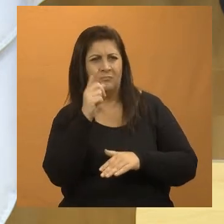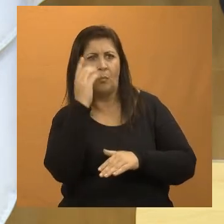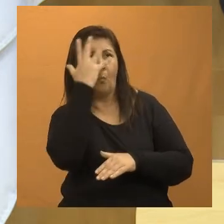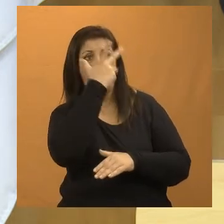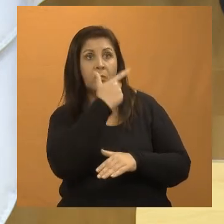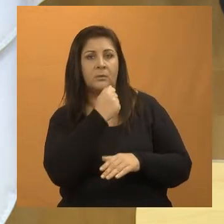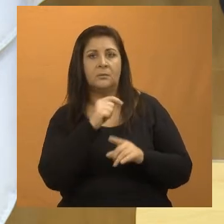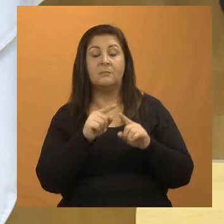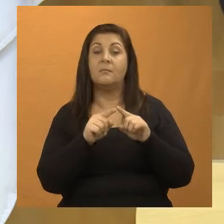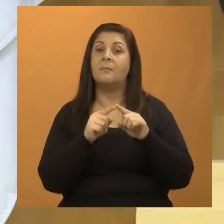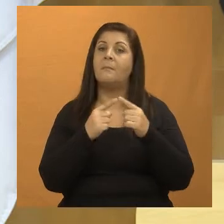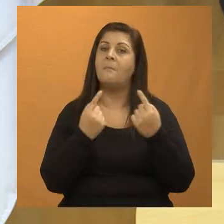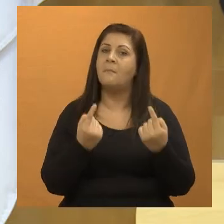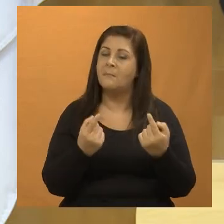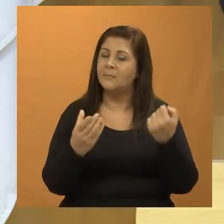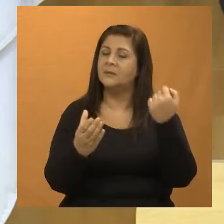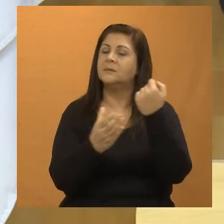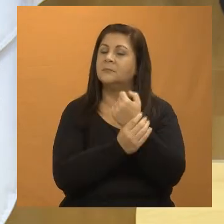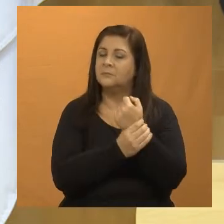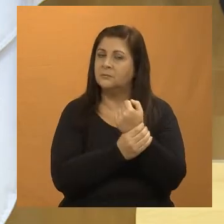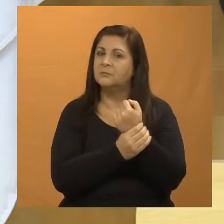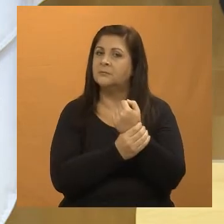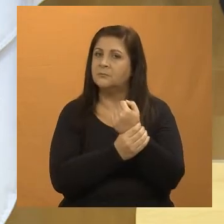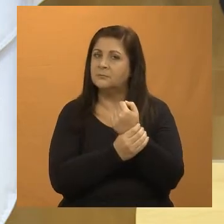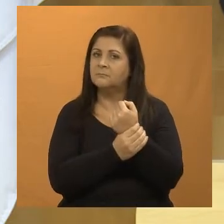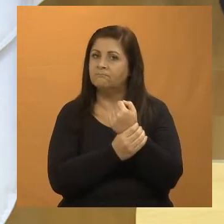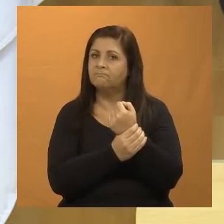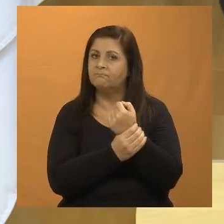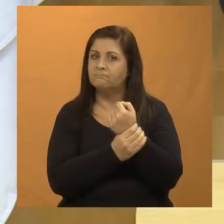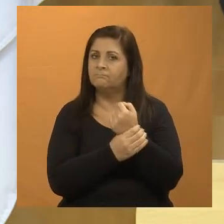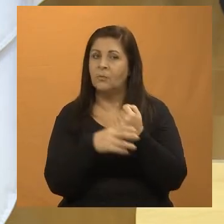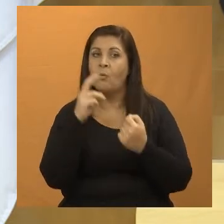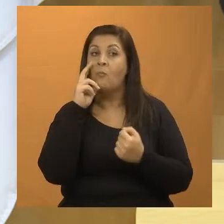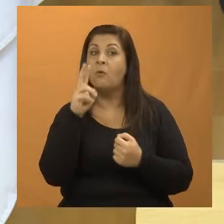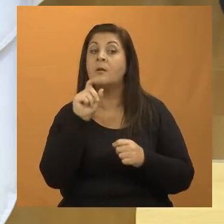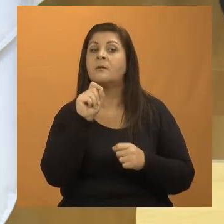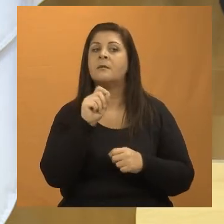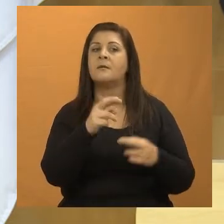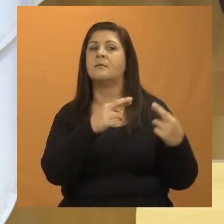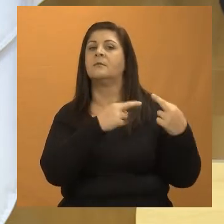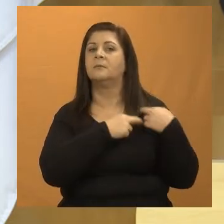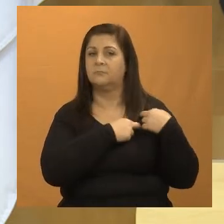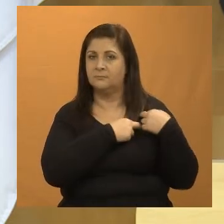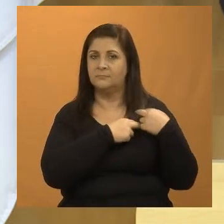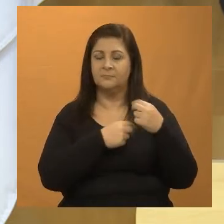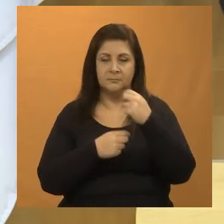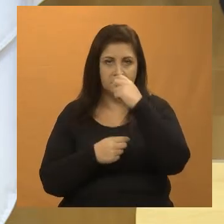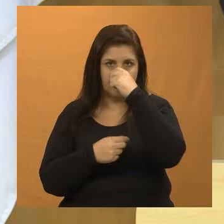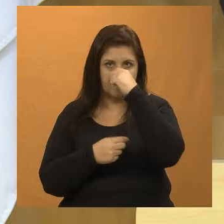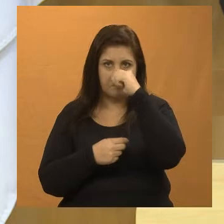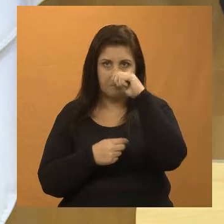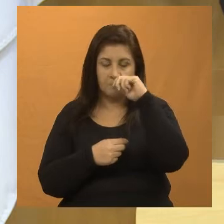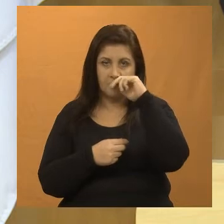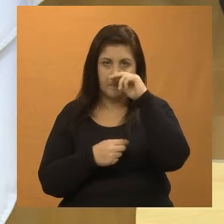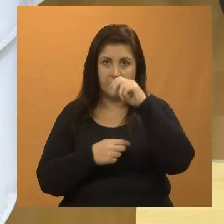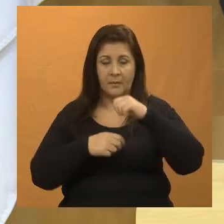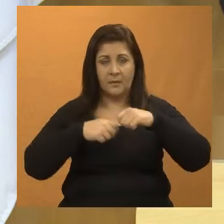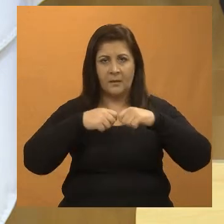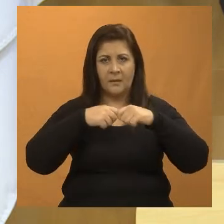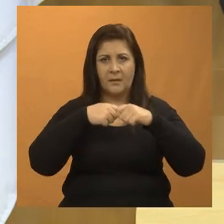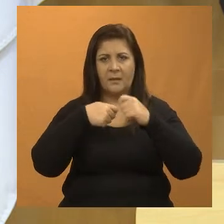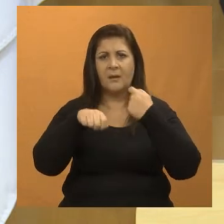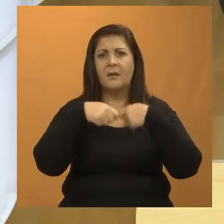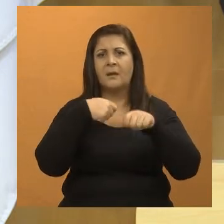mas sim de maneira segura e adequada aos olhos de quem é responsável pela área. Na administração de um